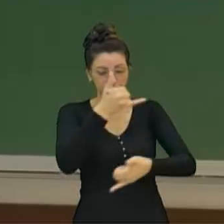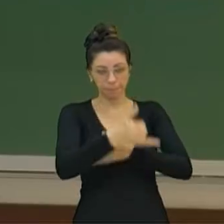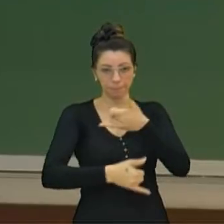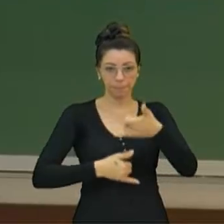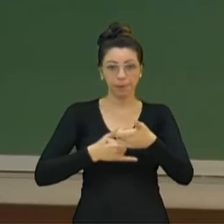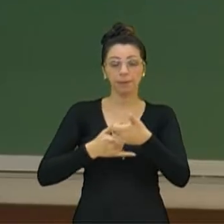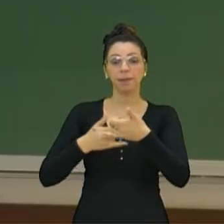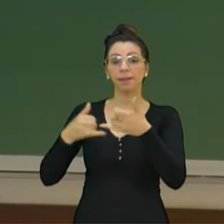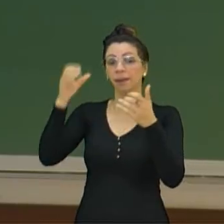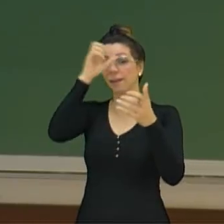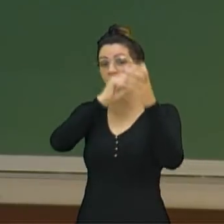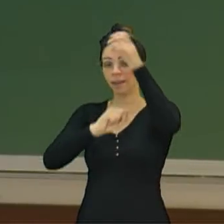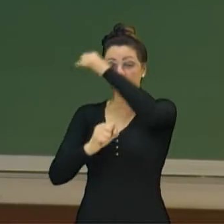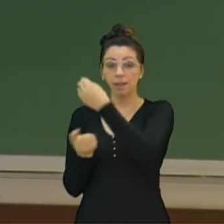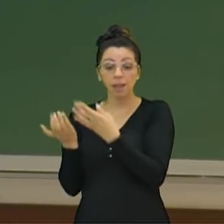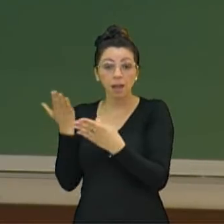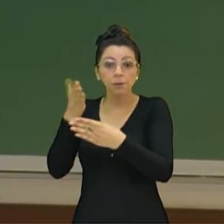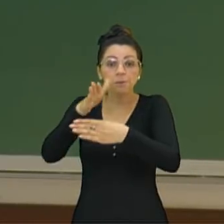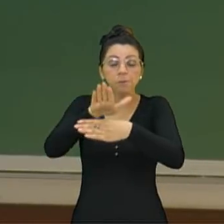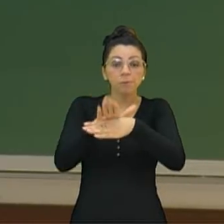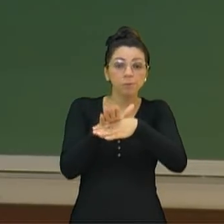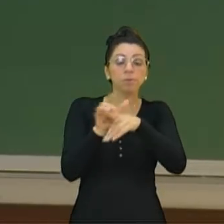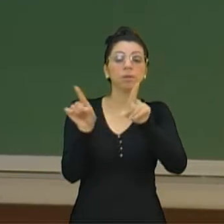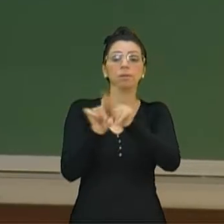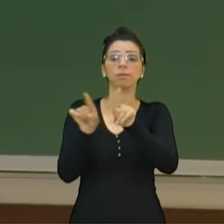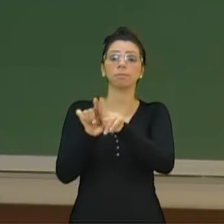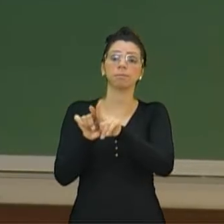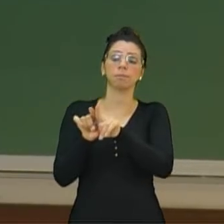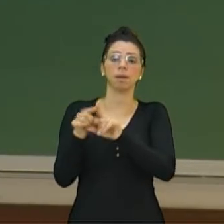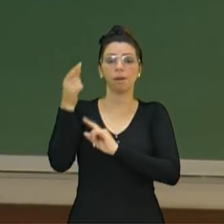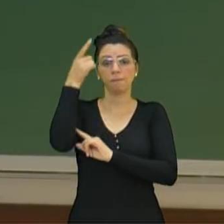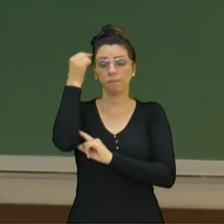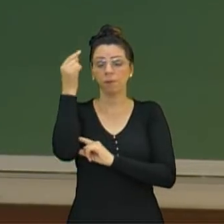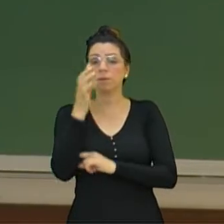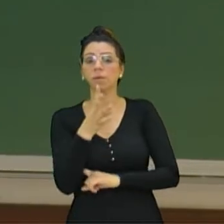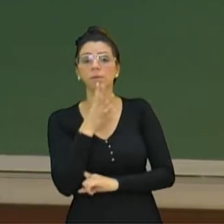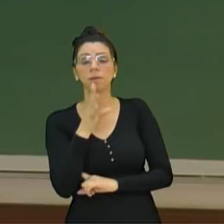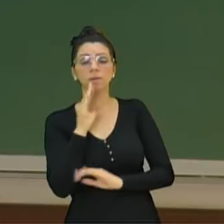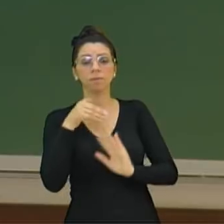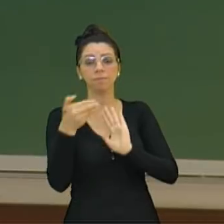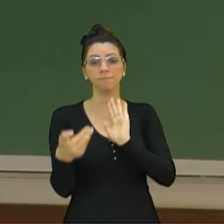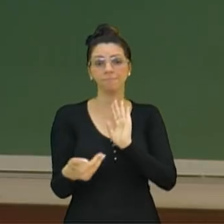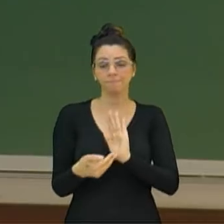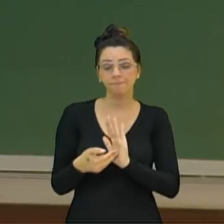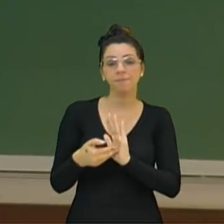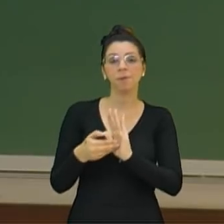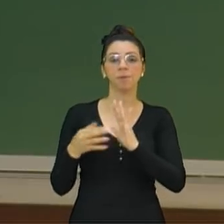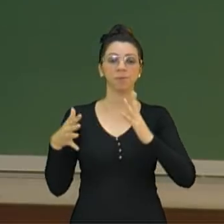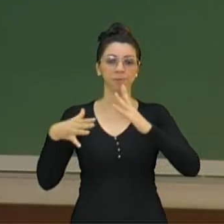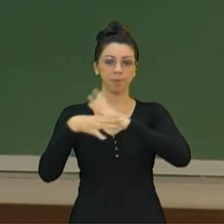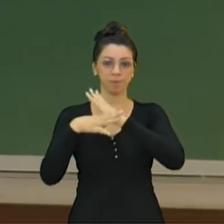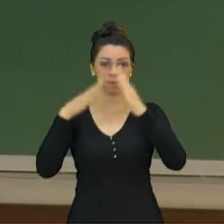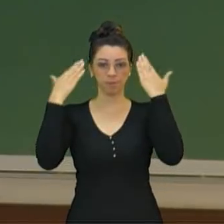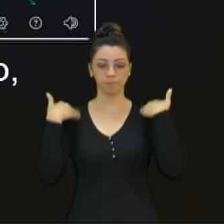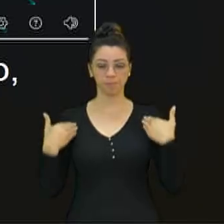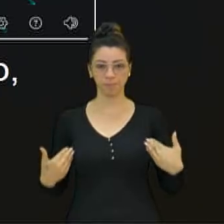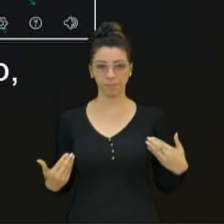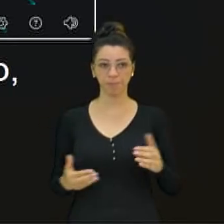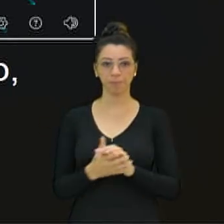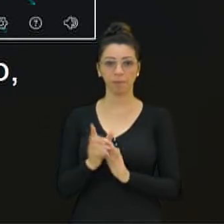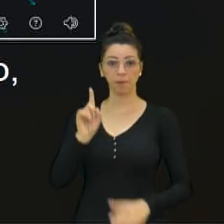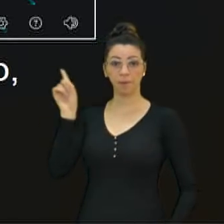aprende e ajuda essa universidade a conhecer todos os neurônios do corpo. Então, aqui é uma tela